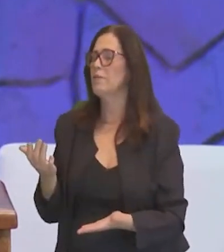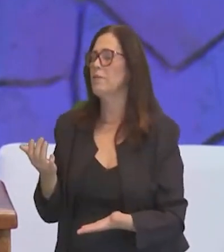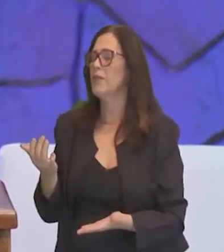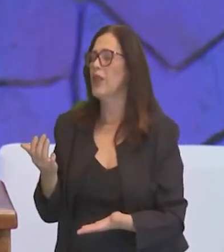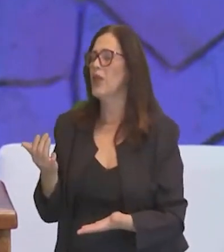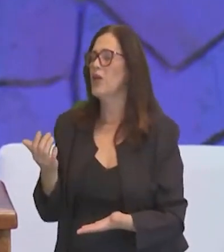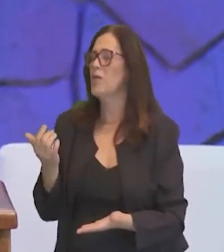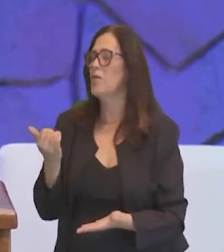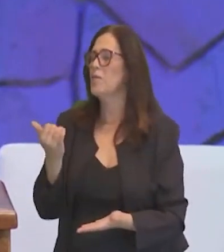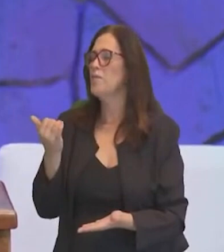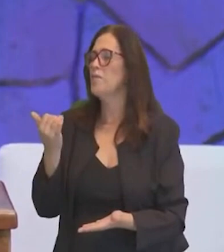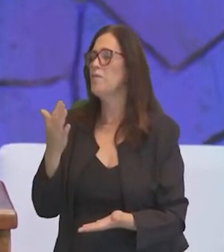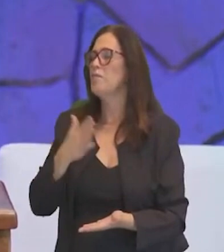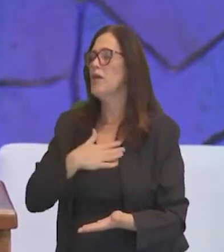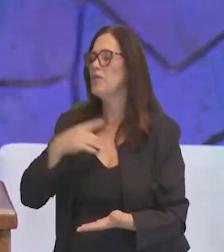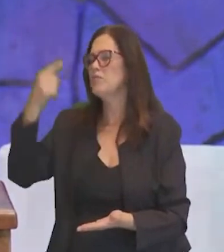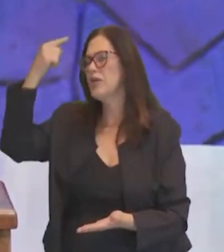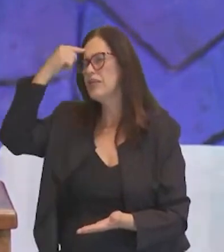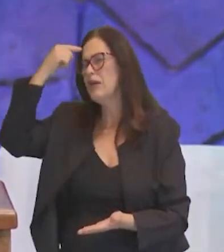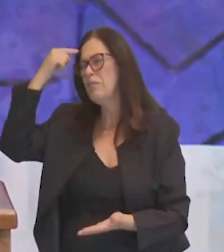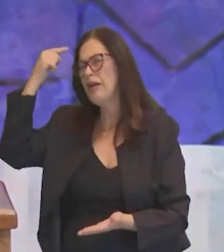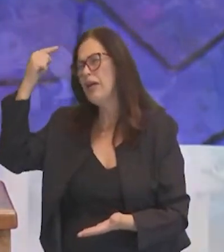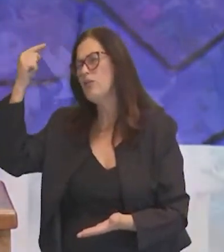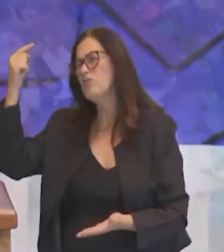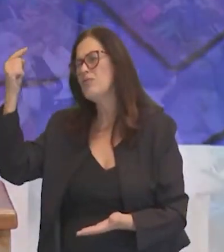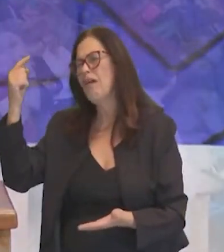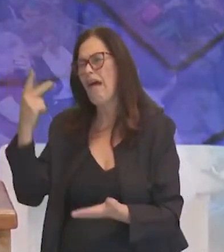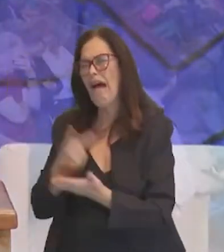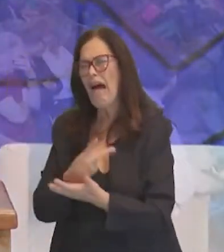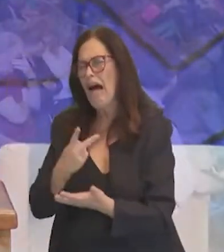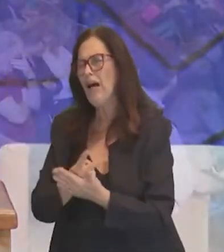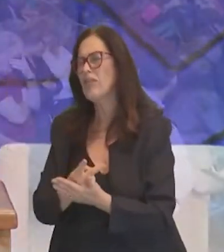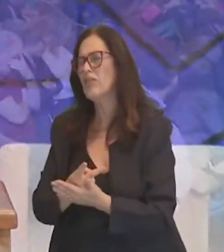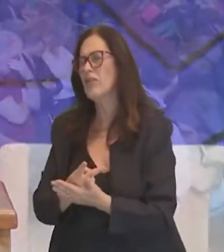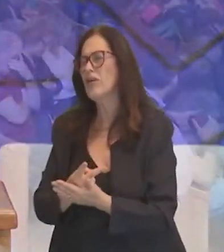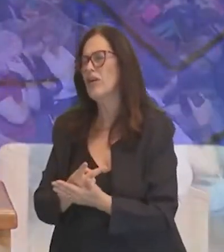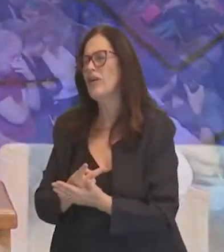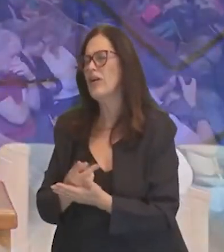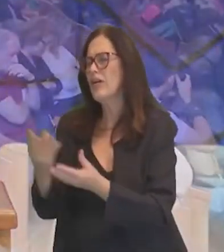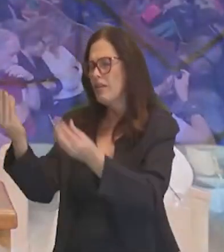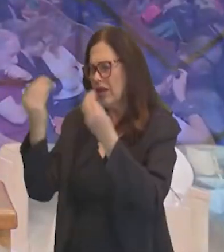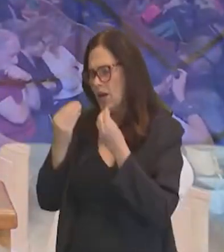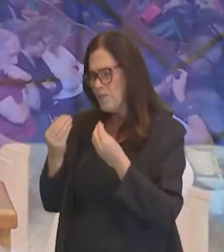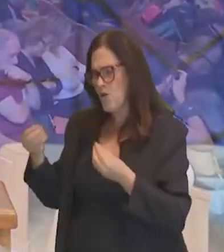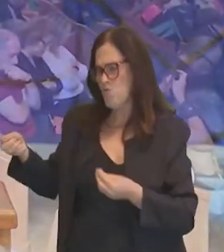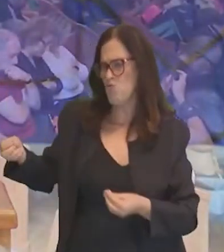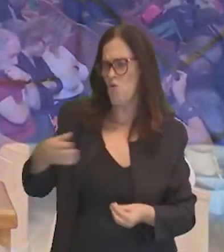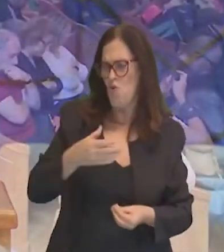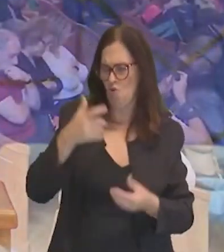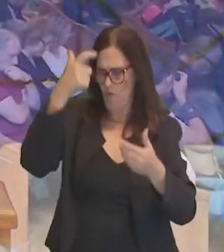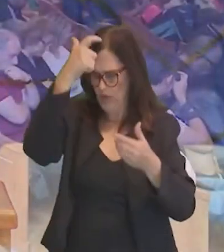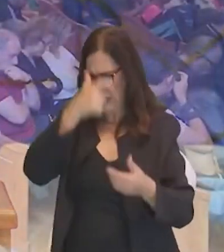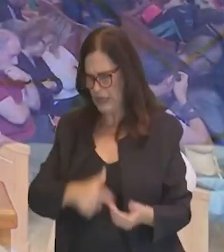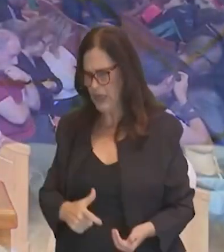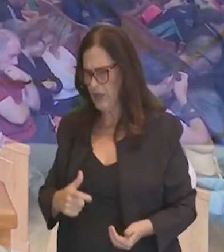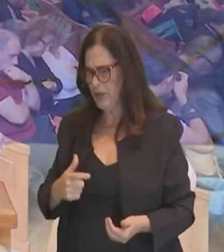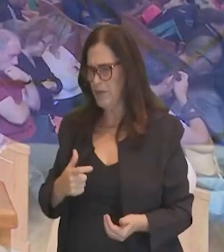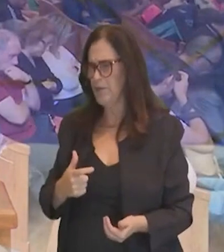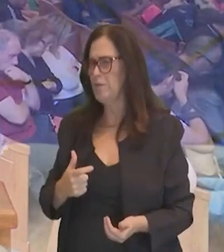meus pensamentos, e faz de mim um homem novo para o teu